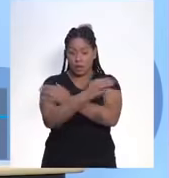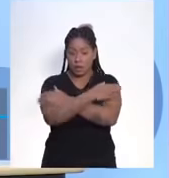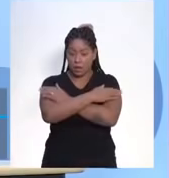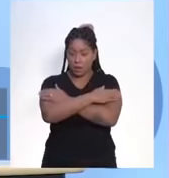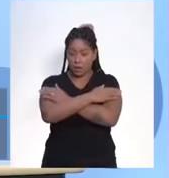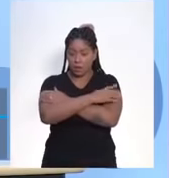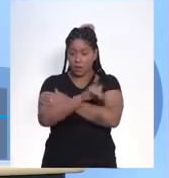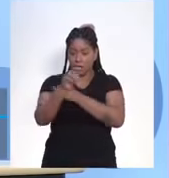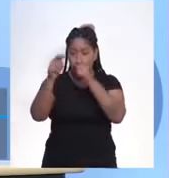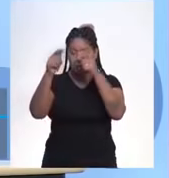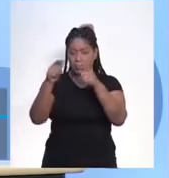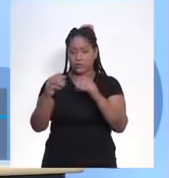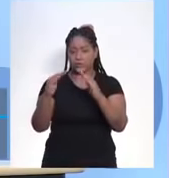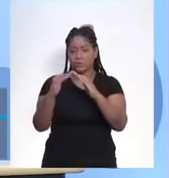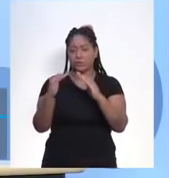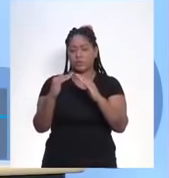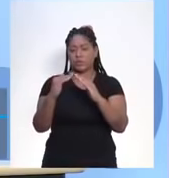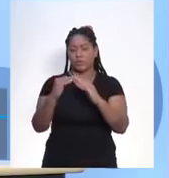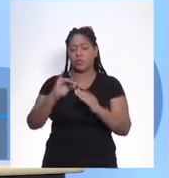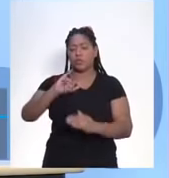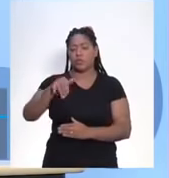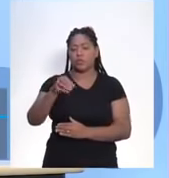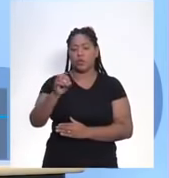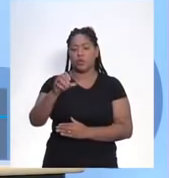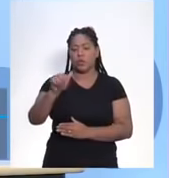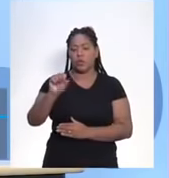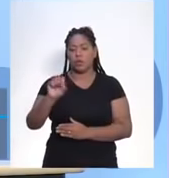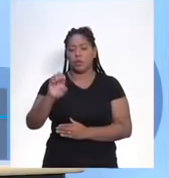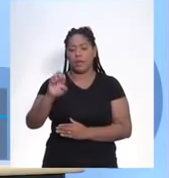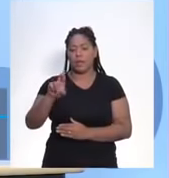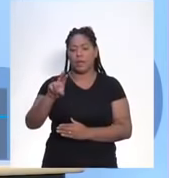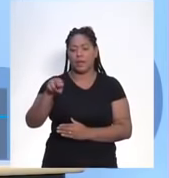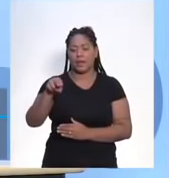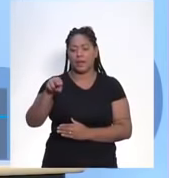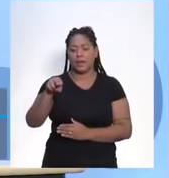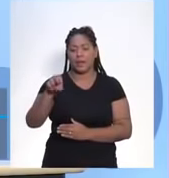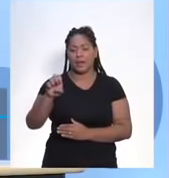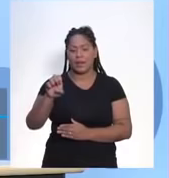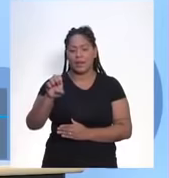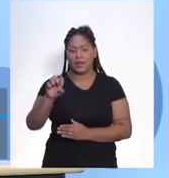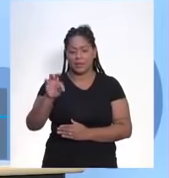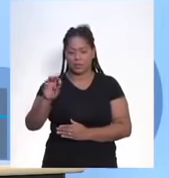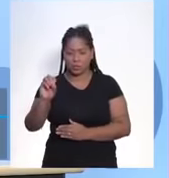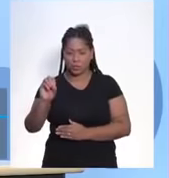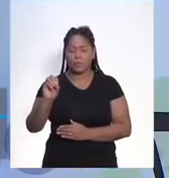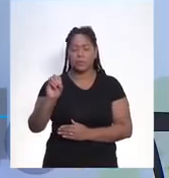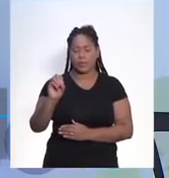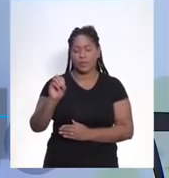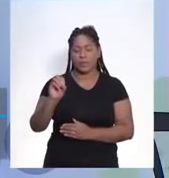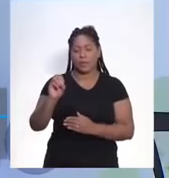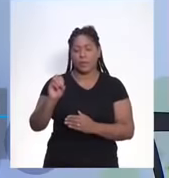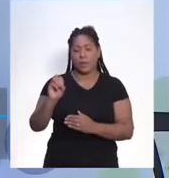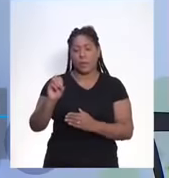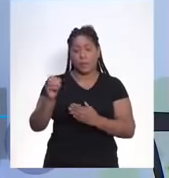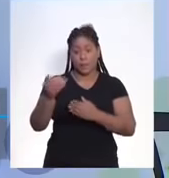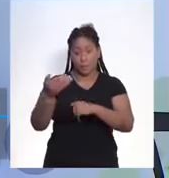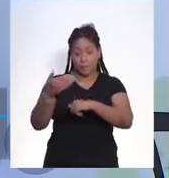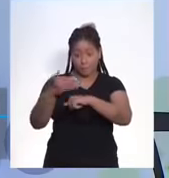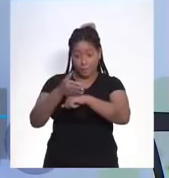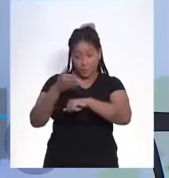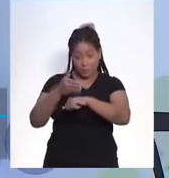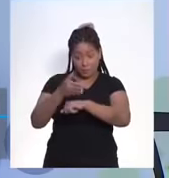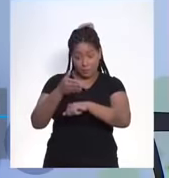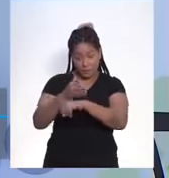Escola Estadual João Ernesto de Almeida Vani participando aí da nossa aula Beleza então sempre nesse contexto nesse